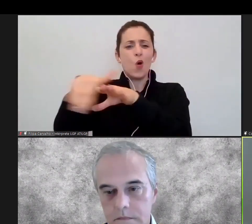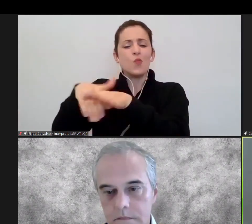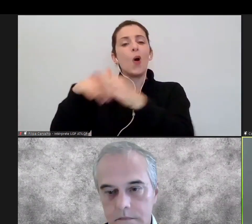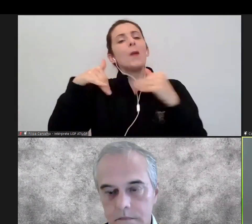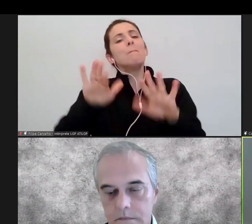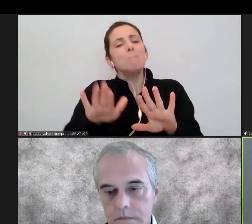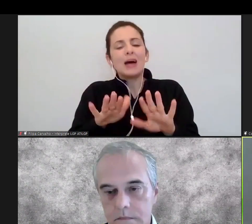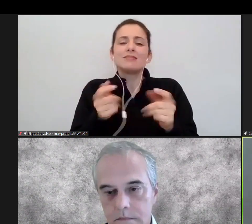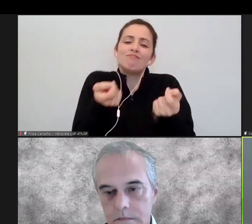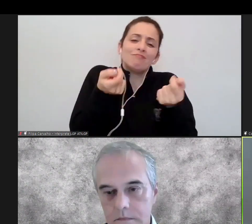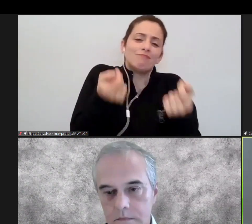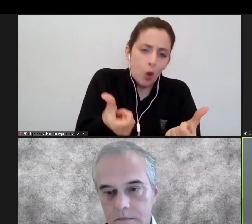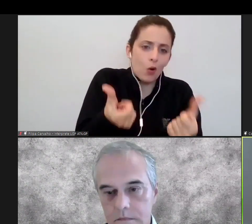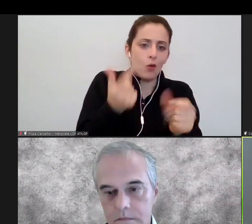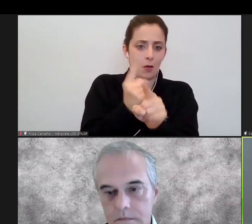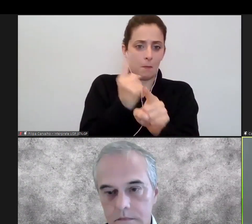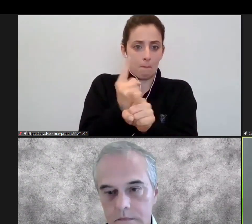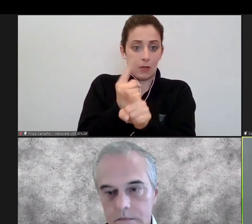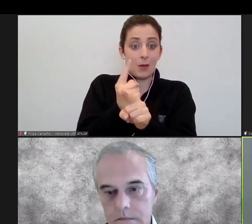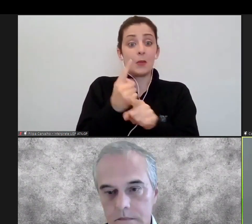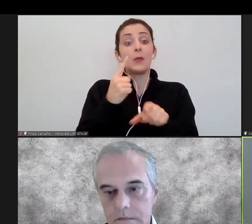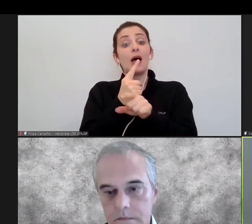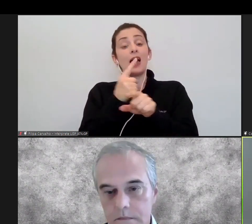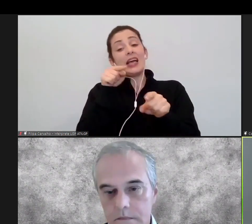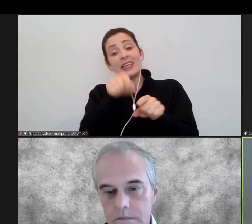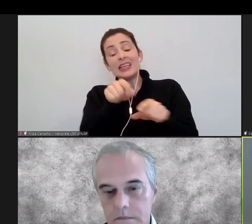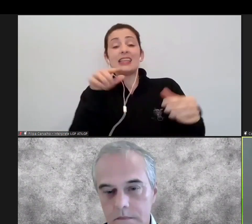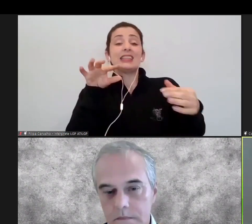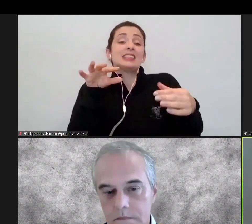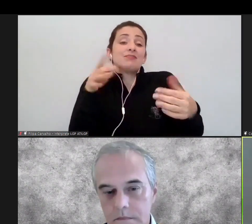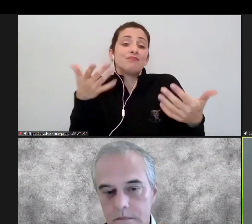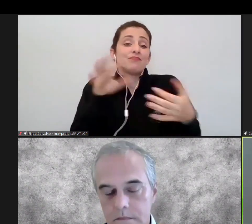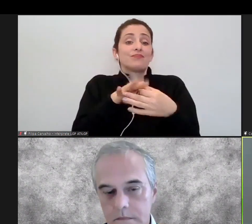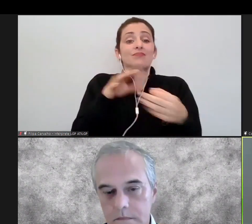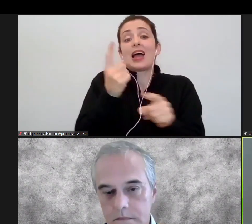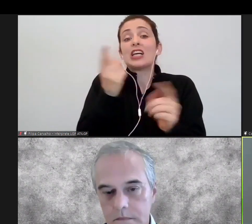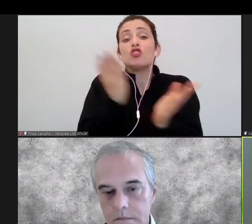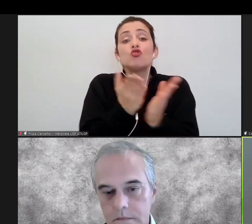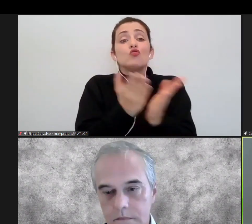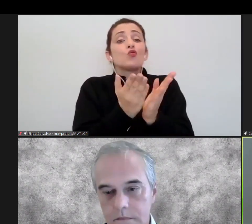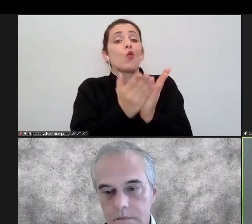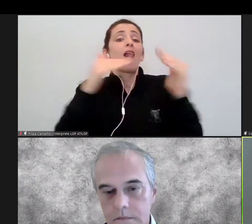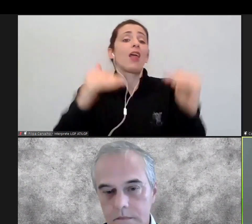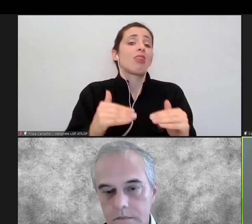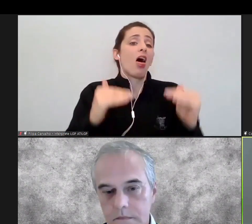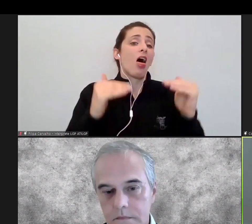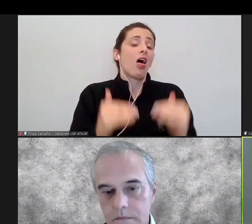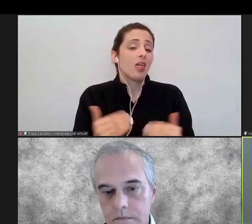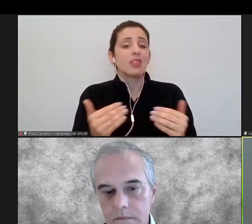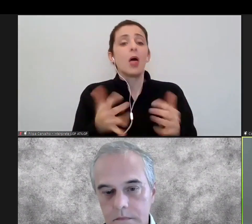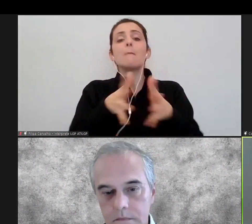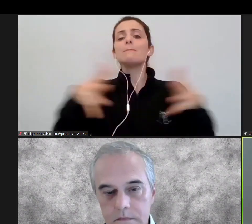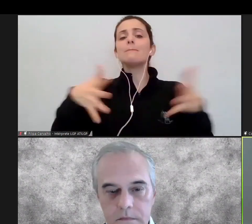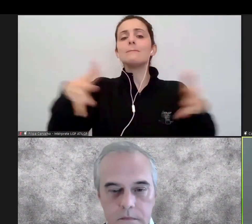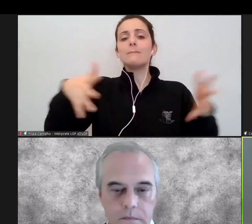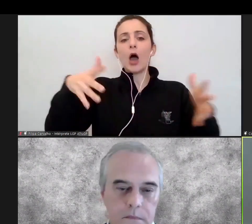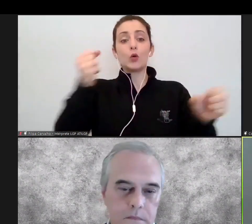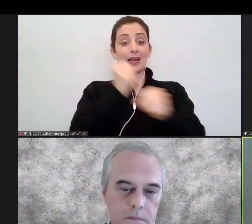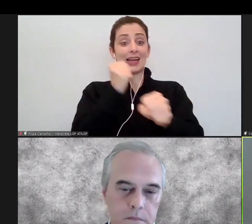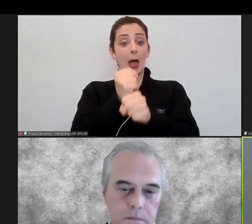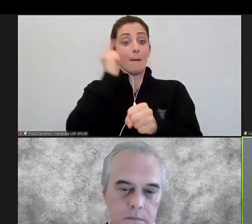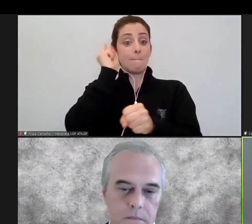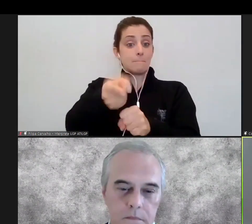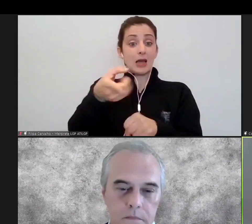gostaríamos. Um dos fatores é este da escolaridade. A maioria das ofertas que temos tem sempre um critério de 9º